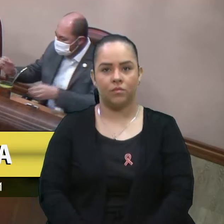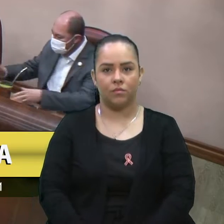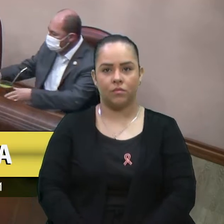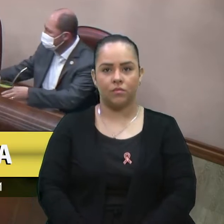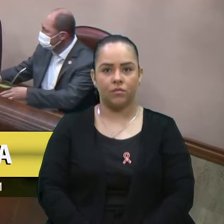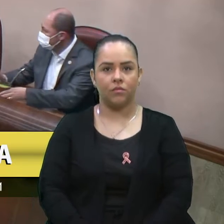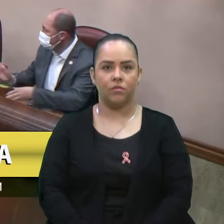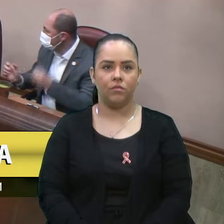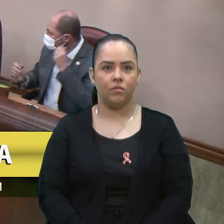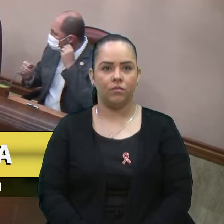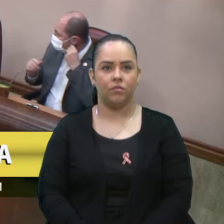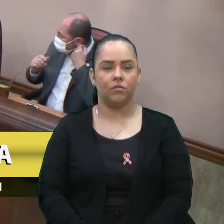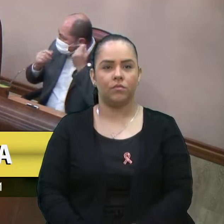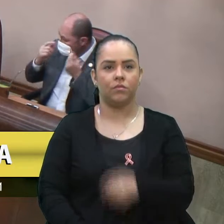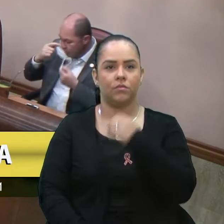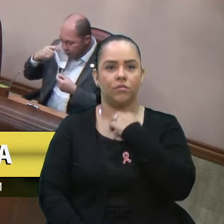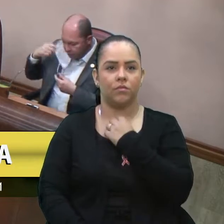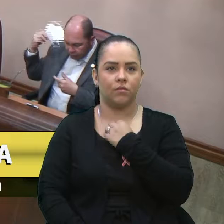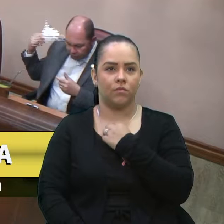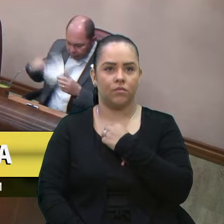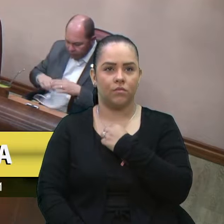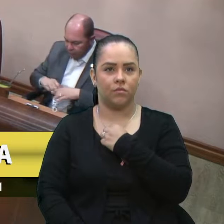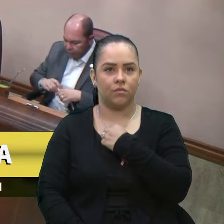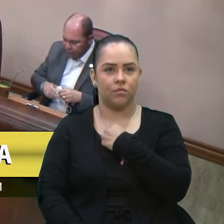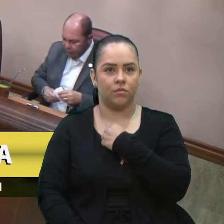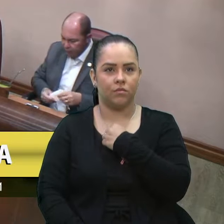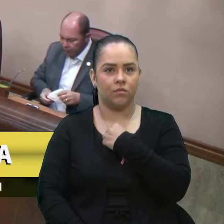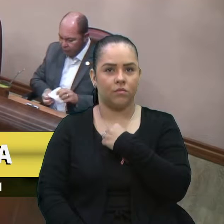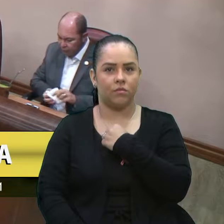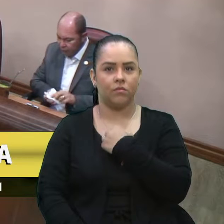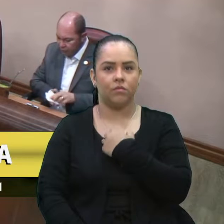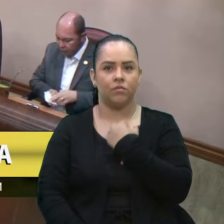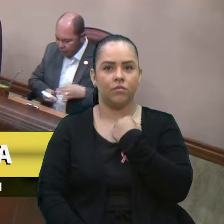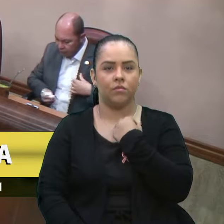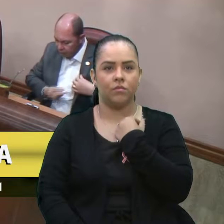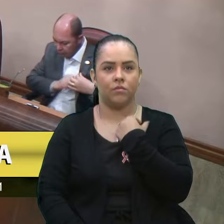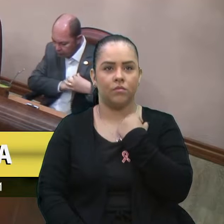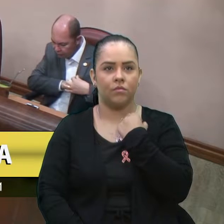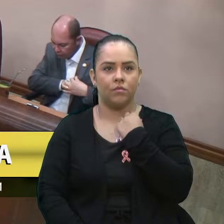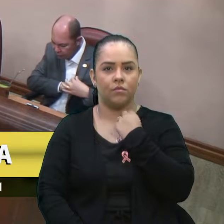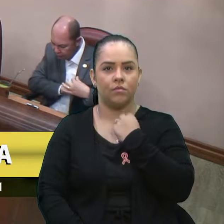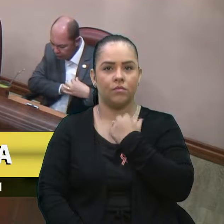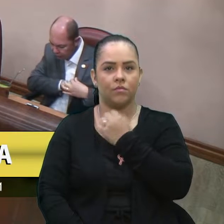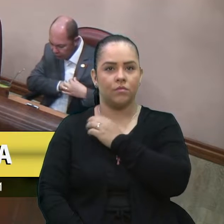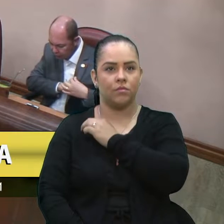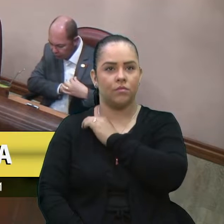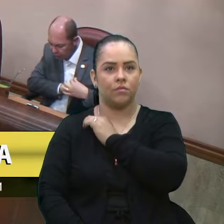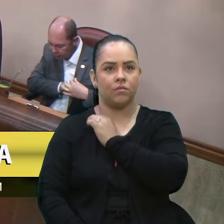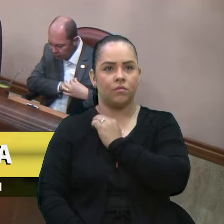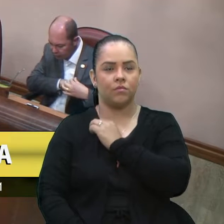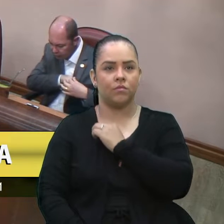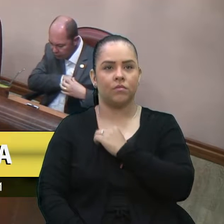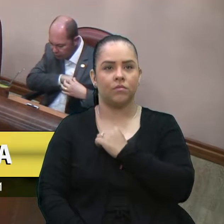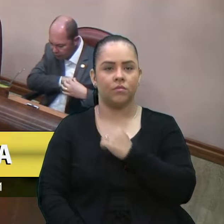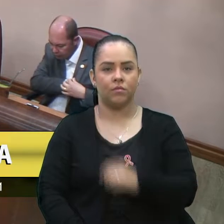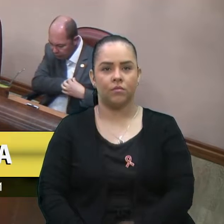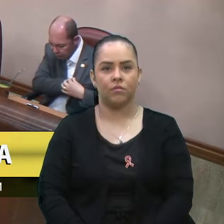Claro, que era o nosso auxiliar. Para nós, né, senhor? Até eu já sei as manhas